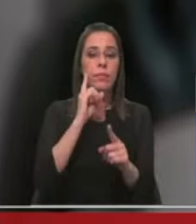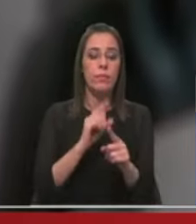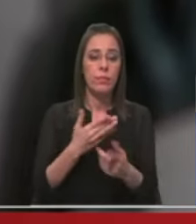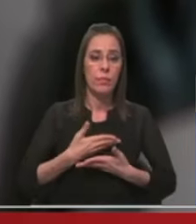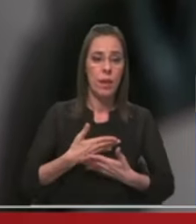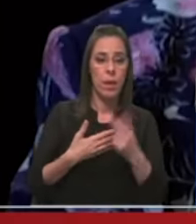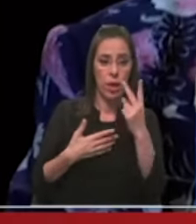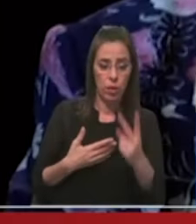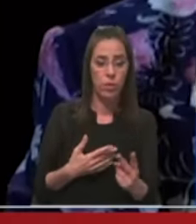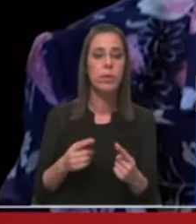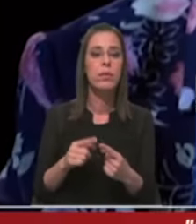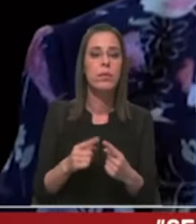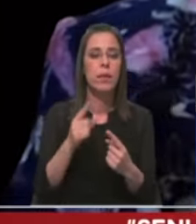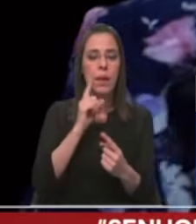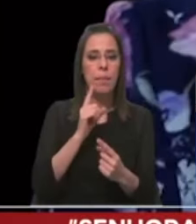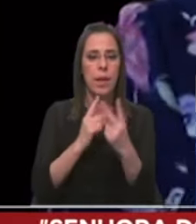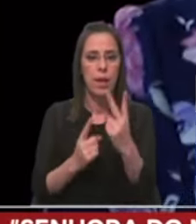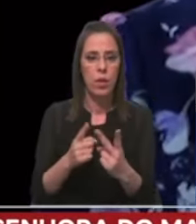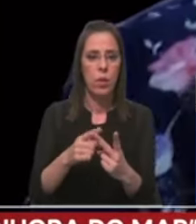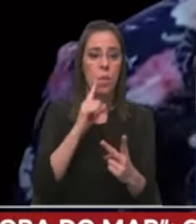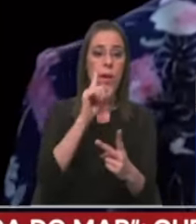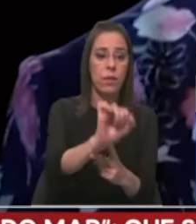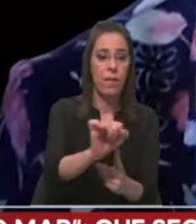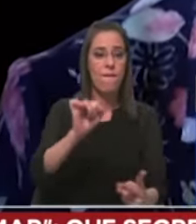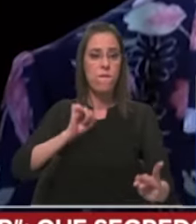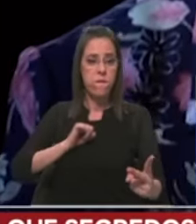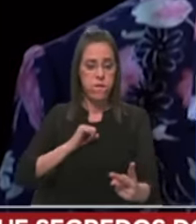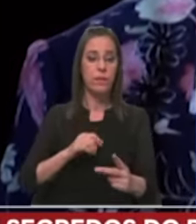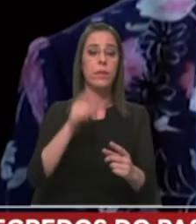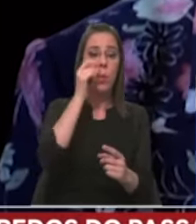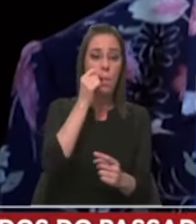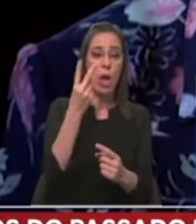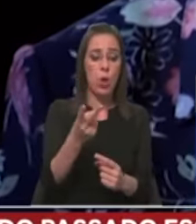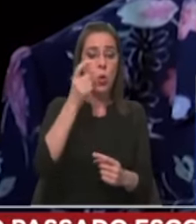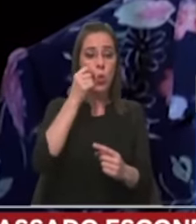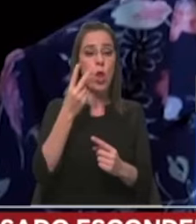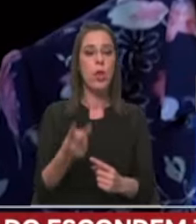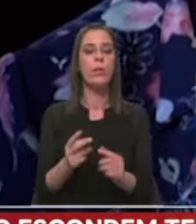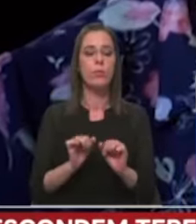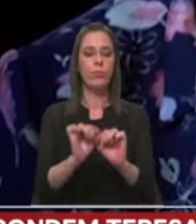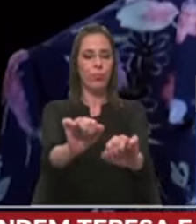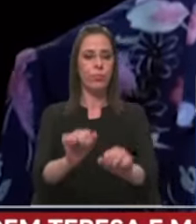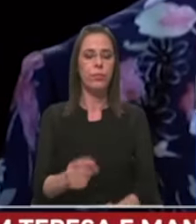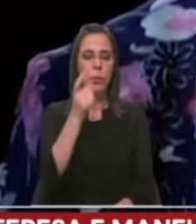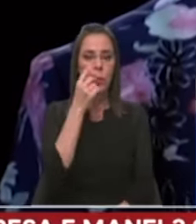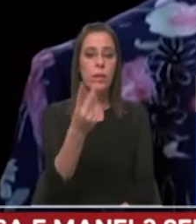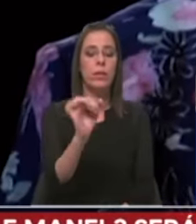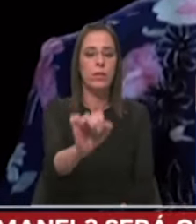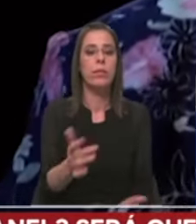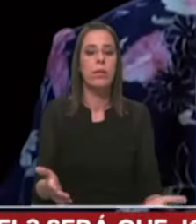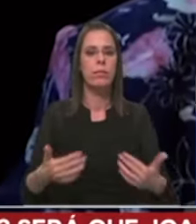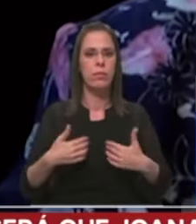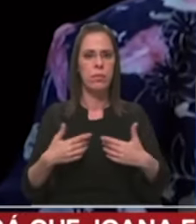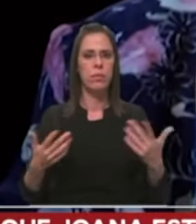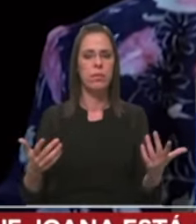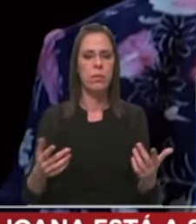ter dois bebés. Se for duas meninas, é uma para a senhora e a outra para mim. Se for dois bebés, dois meninos são os dois para a senhora, mas eu.